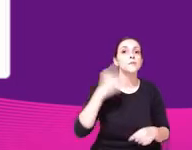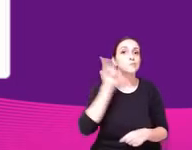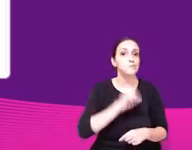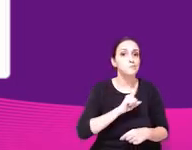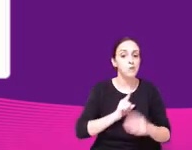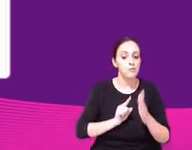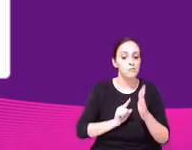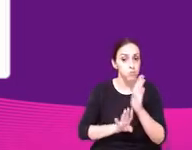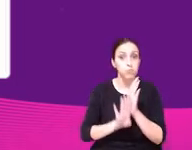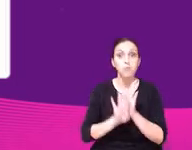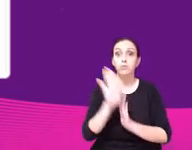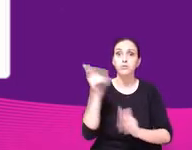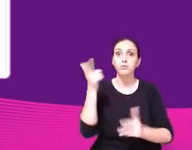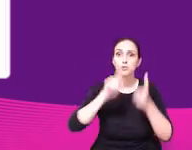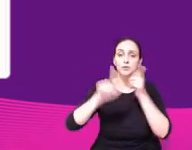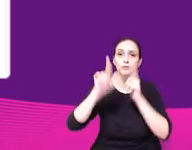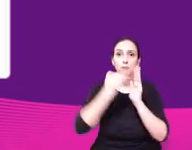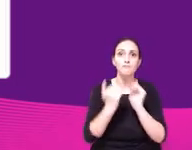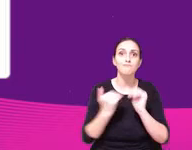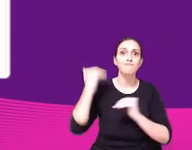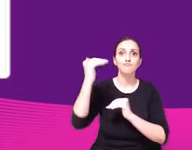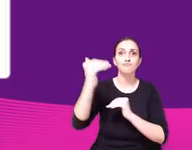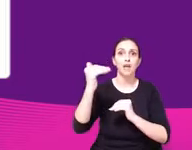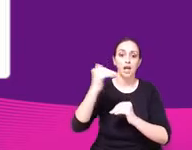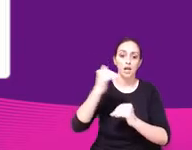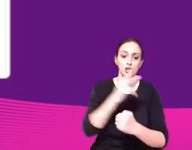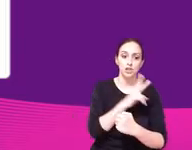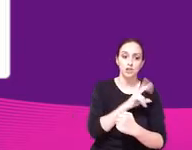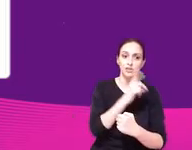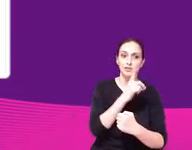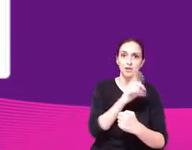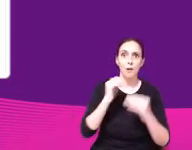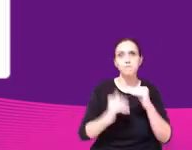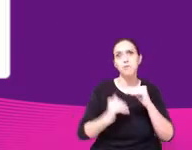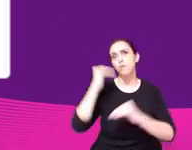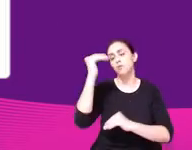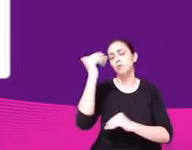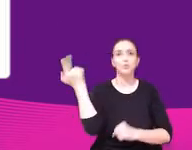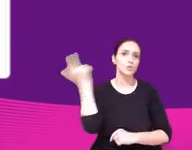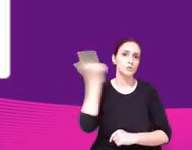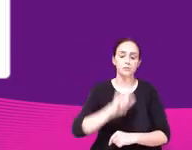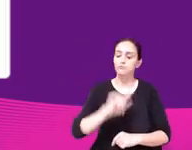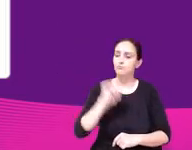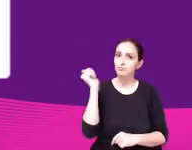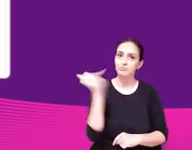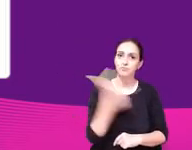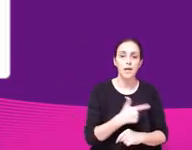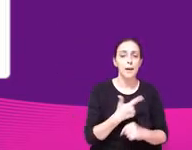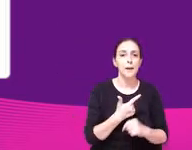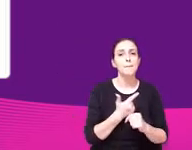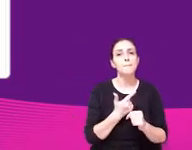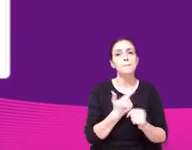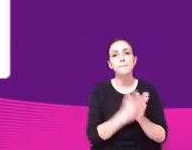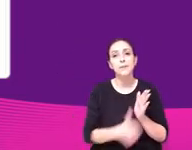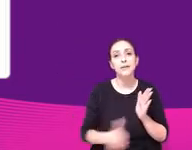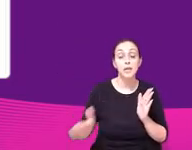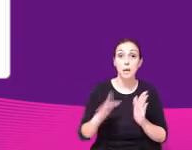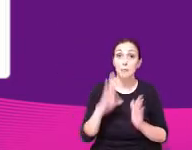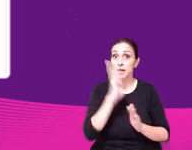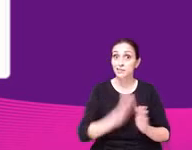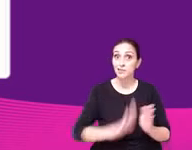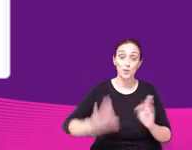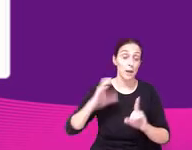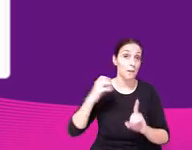rápida e superou a 2019 por bom período de tempo, e no Brasil um impacto